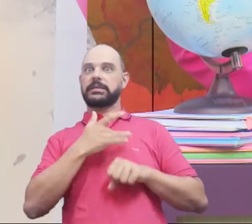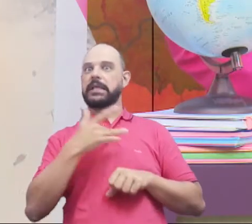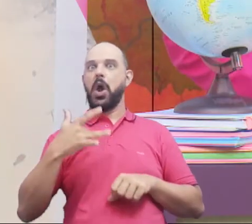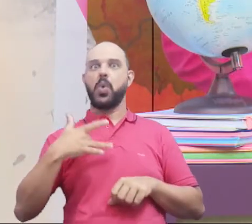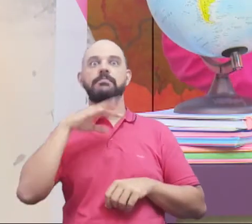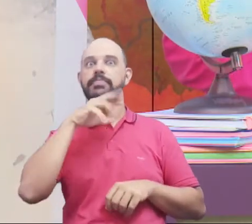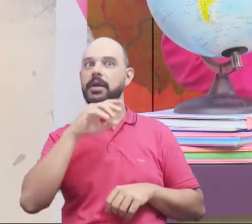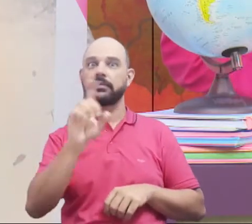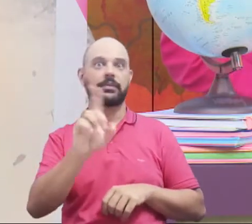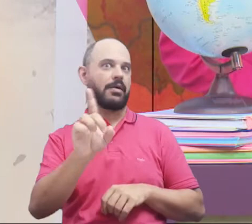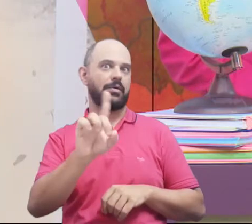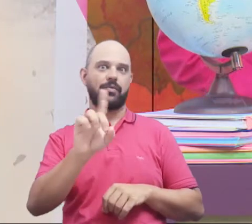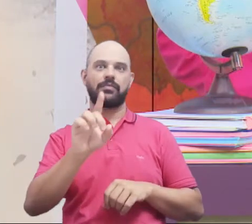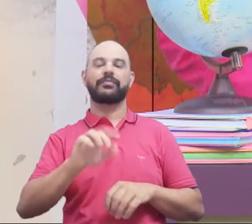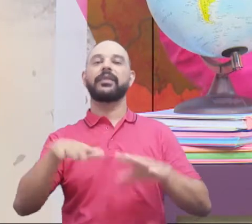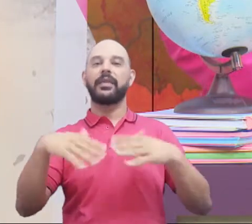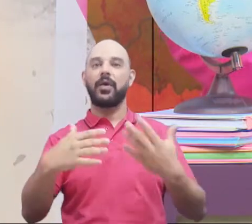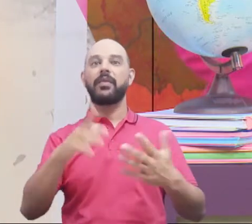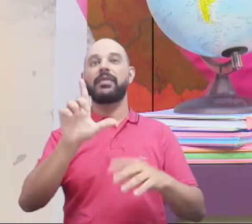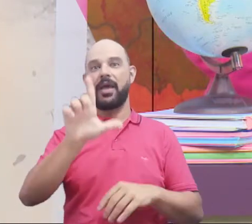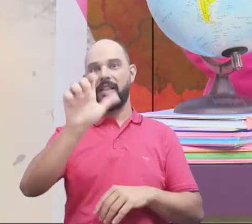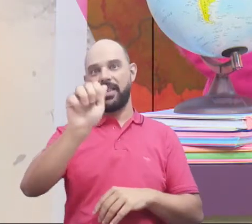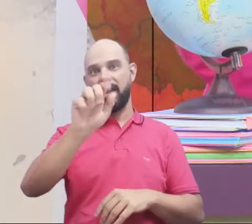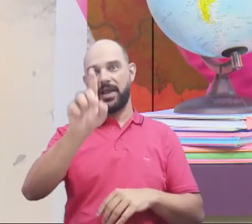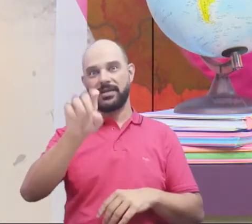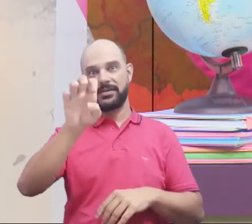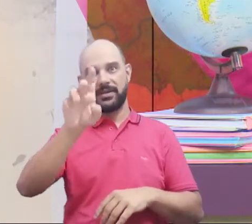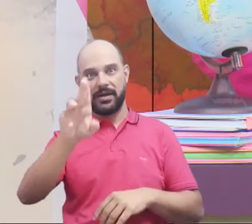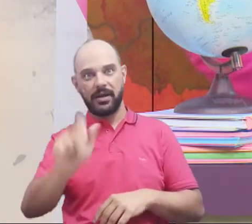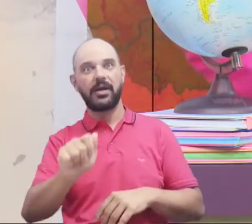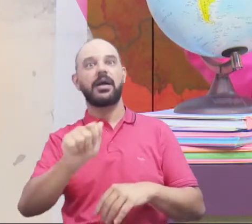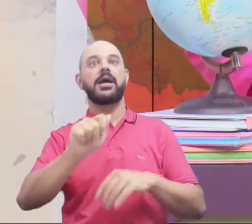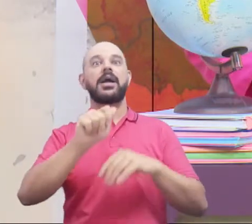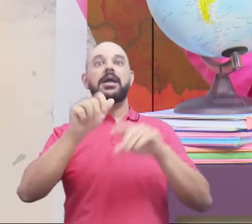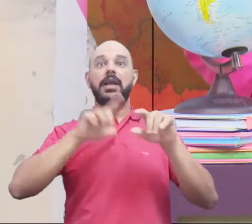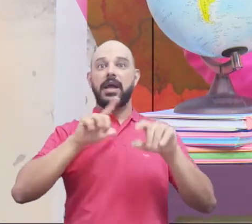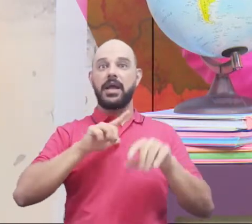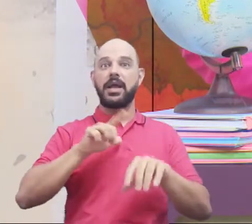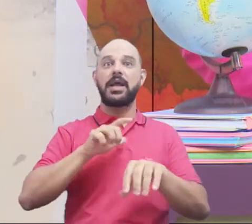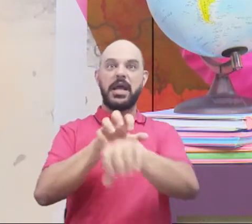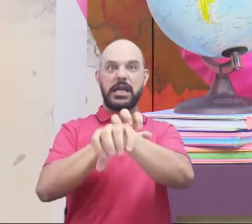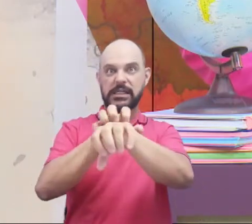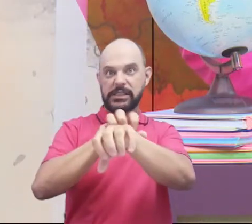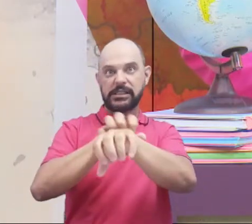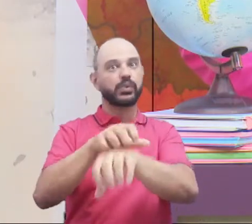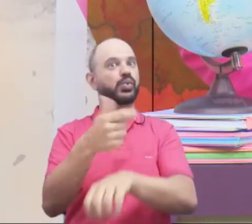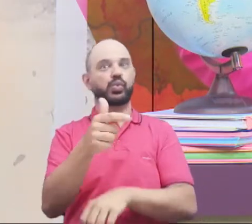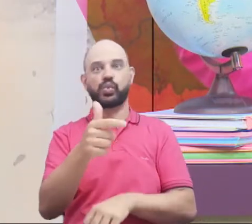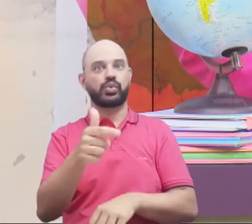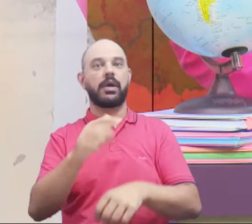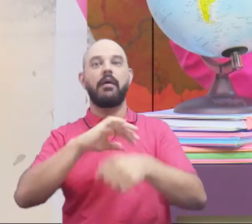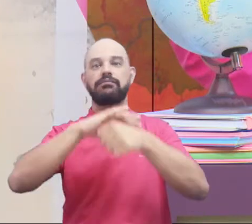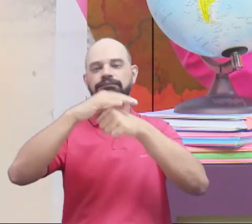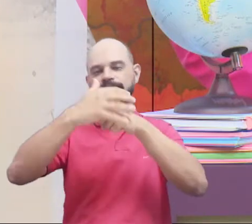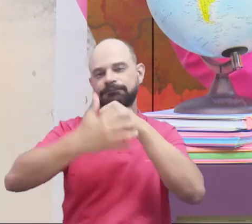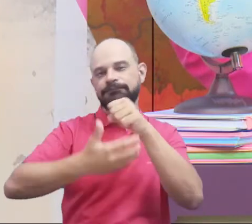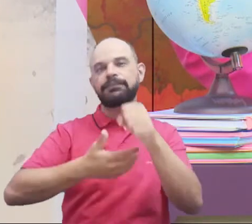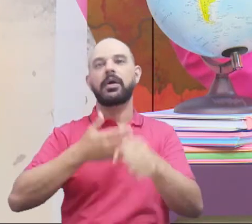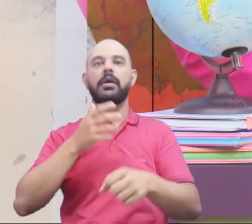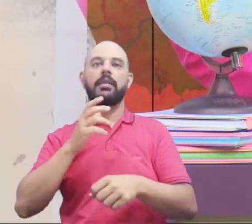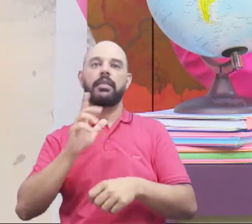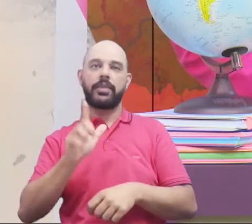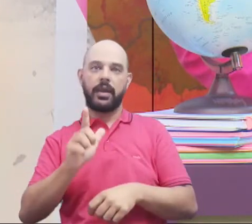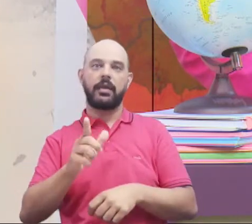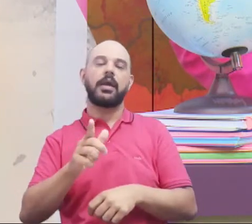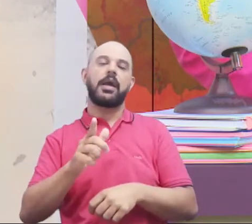serem recortadas a laser, as semijoias recebem também tratamento antialérgico, banho e passam por um